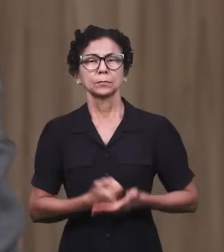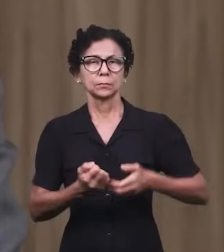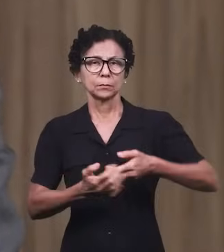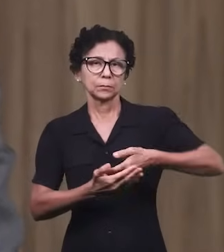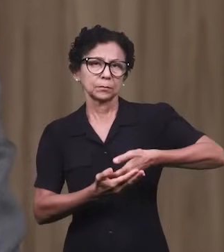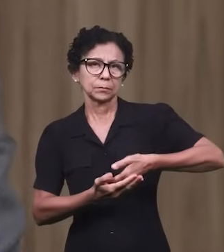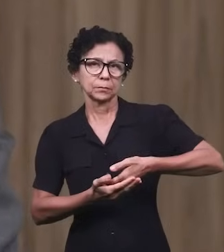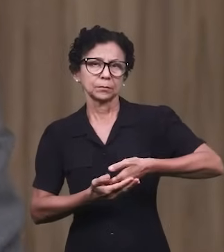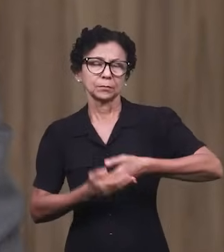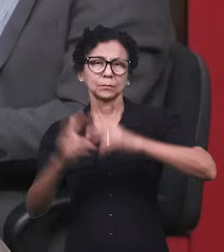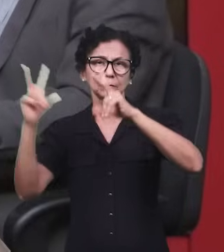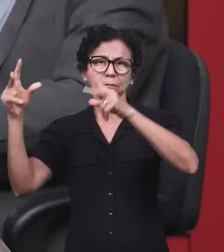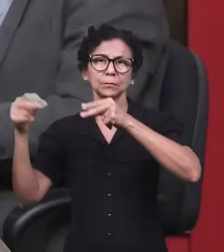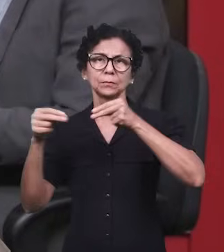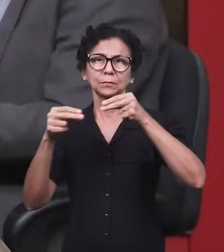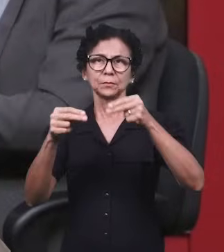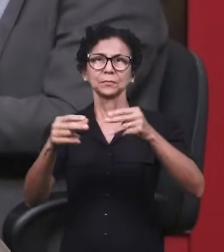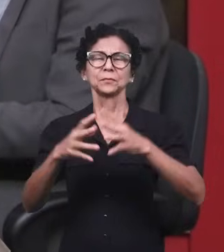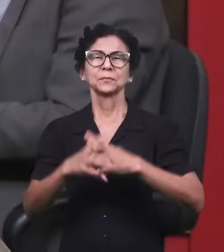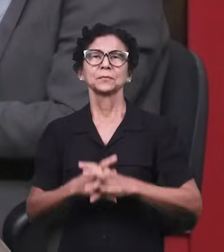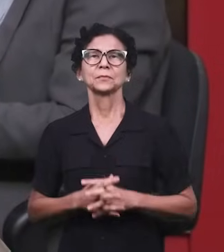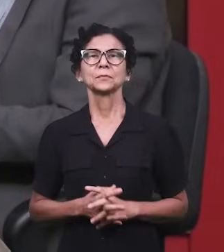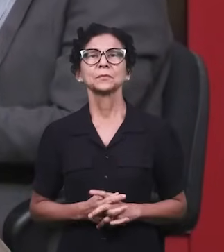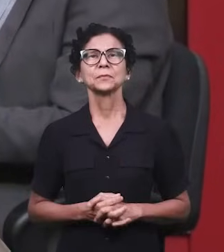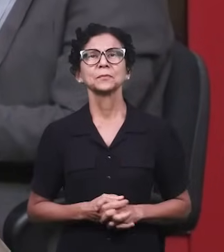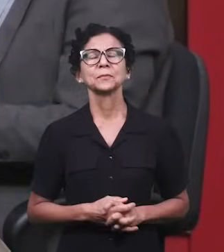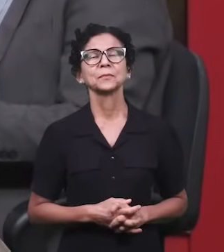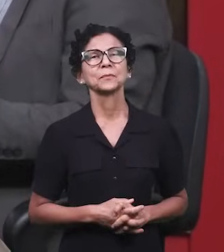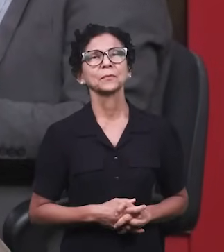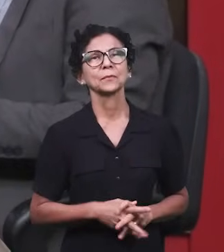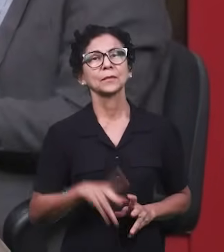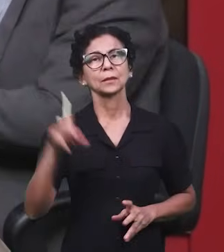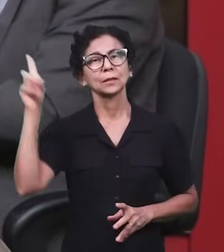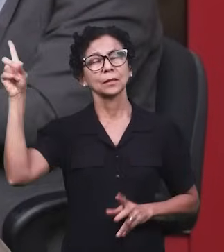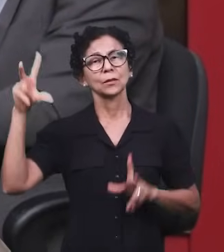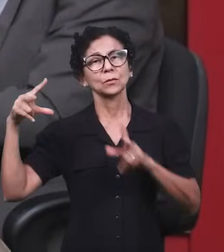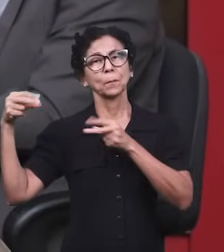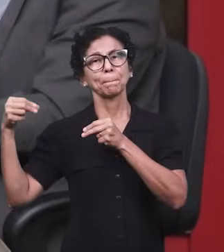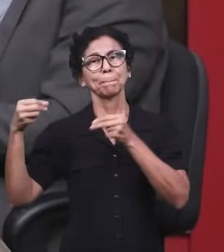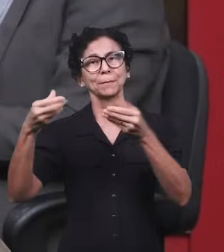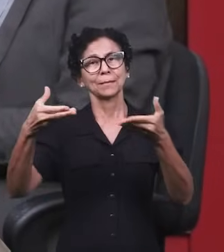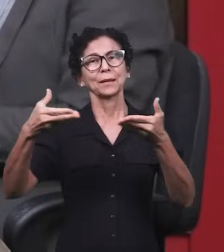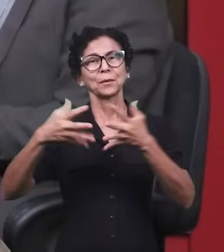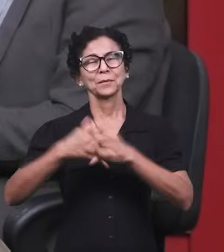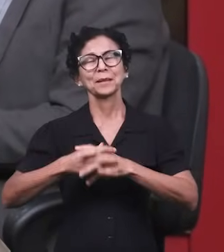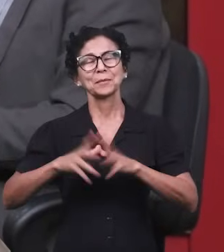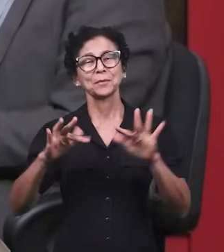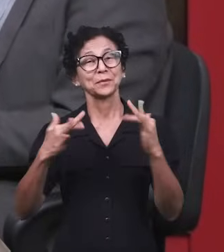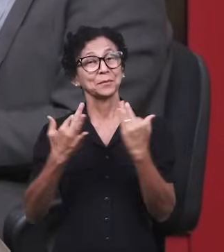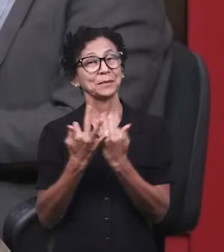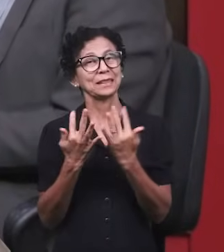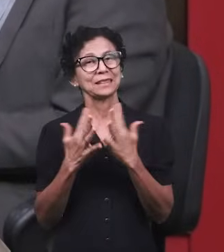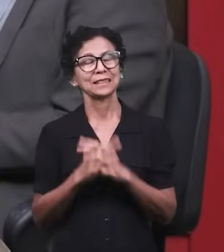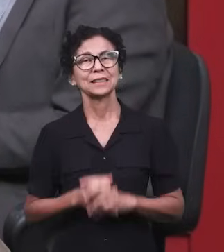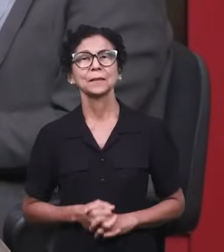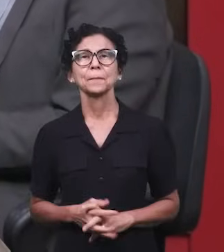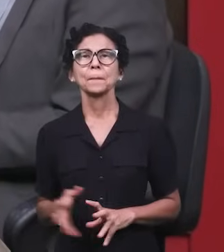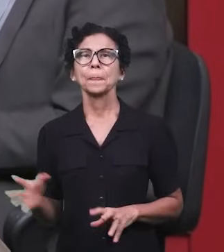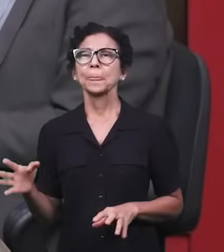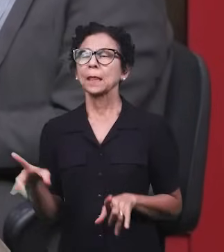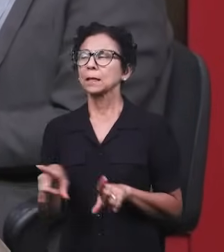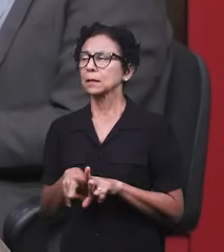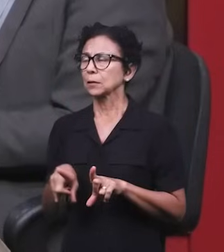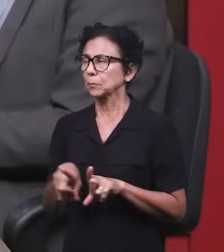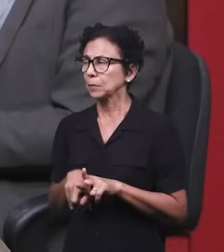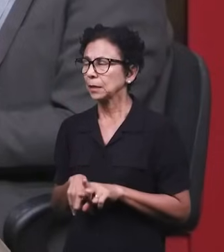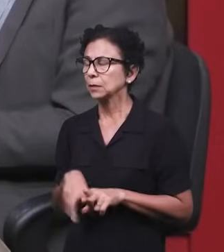presenteou aquela família. Glória a Jesus. Mas em cima do que você mencionou, Josias, sobre o sacerdote, sobre Eli, né? Nós temos visto